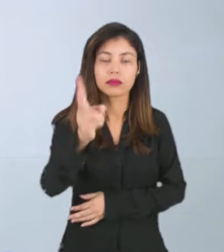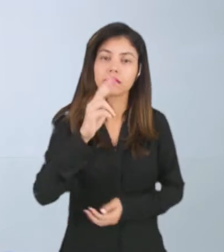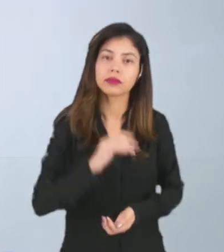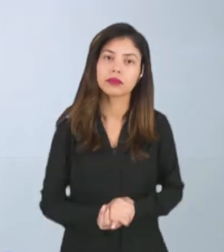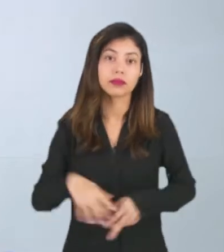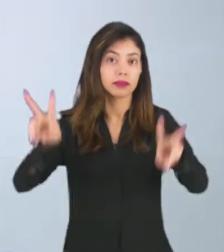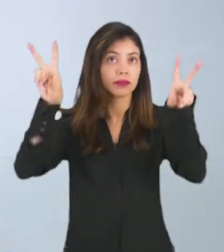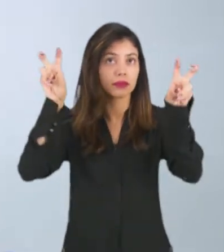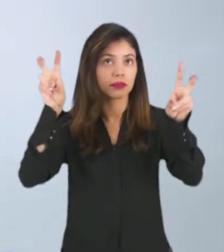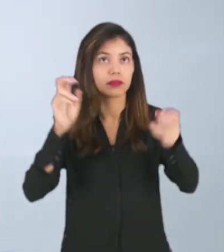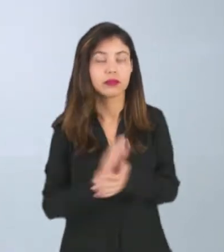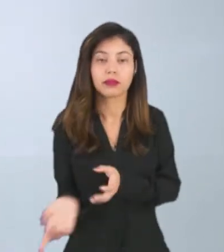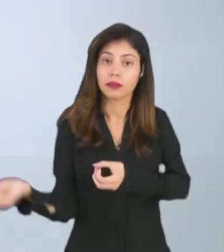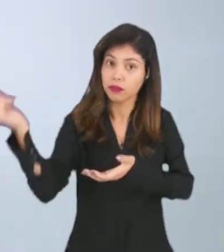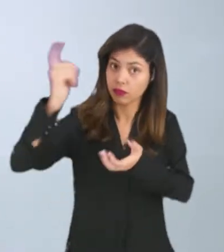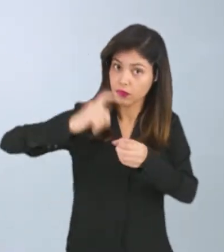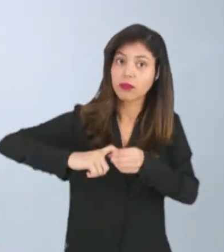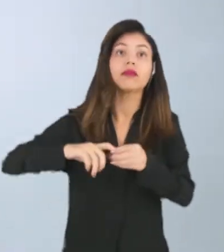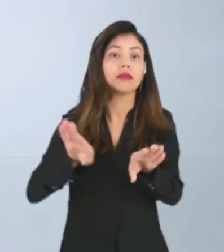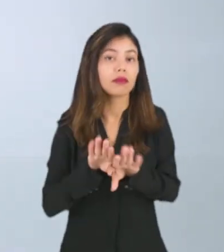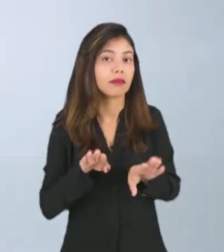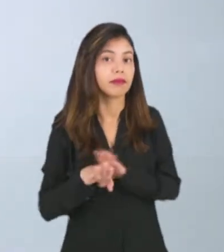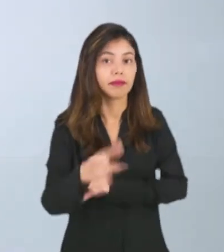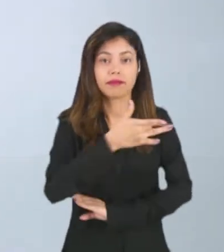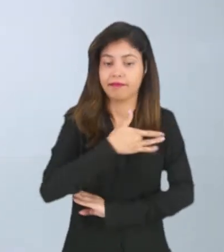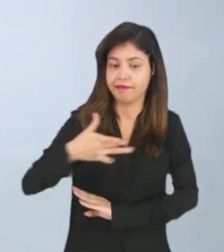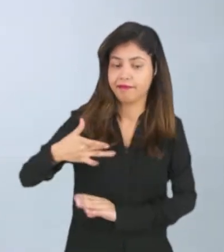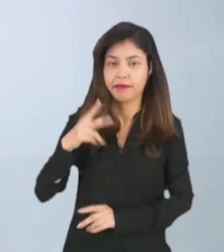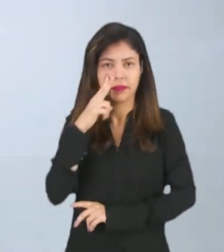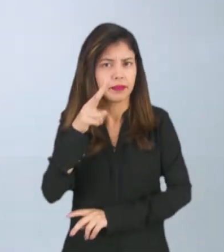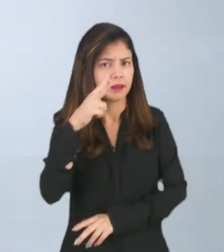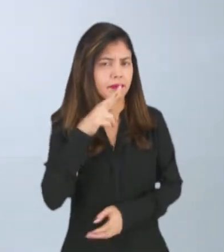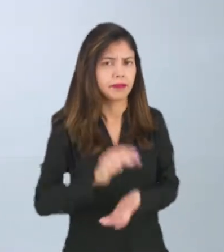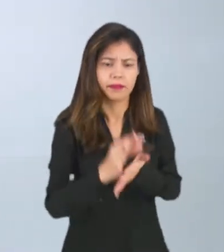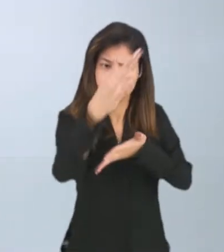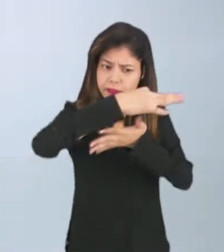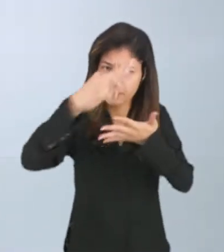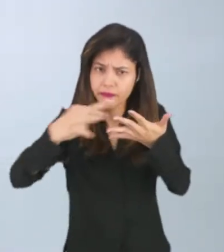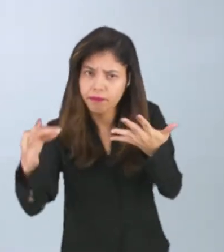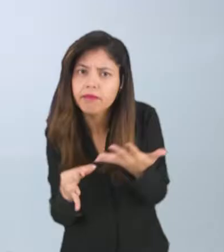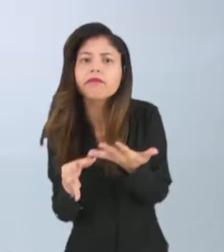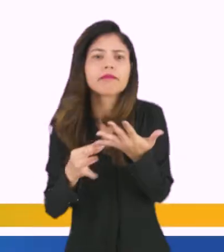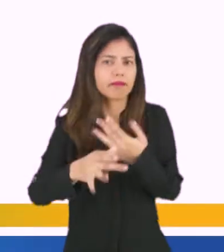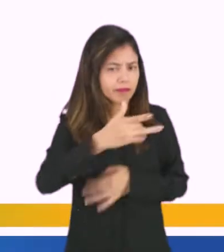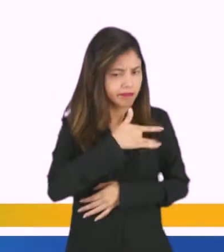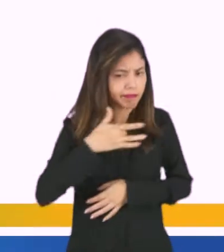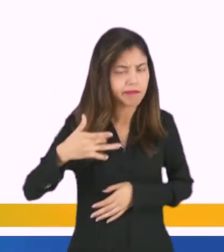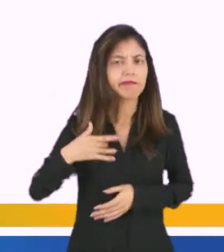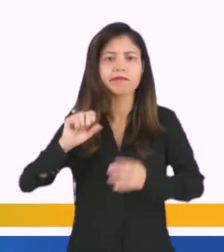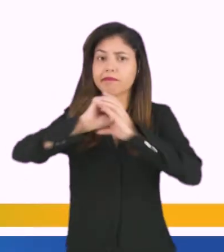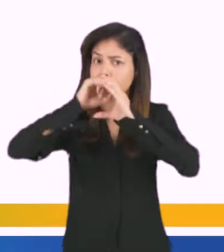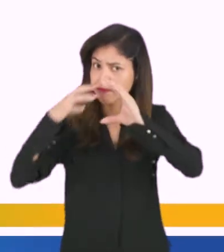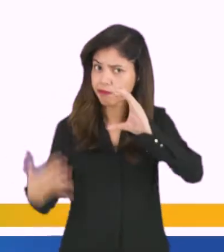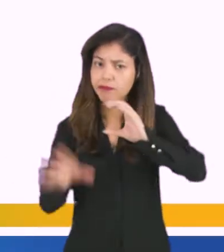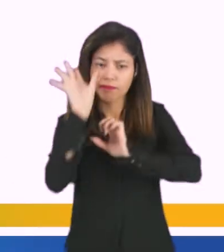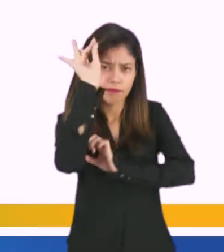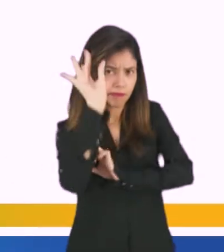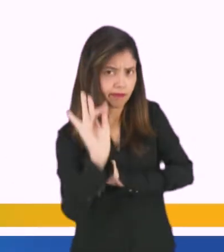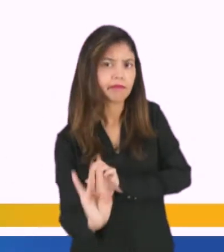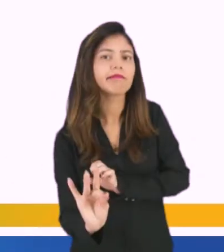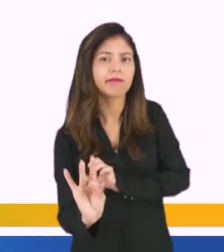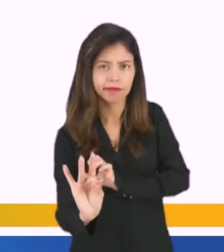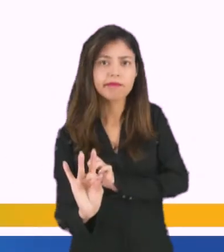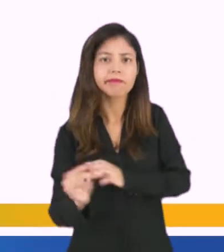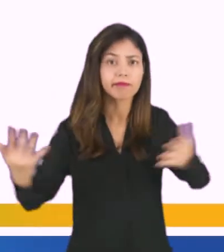com o nosso tema, voltado para a área de saúde. A gente viu os determinantes de saúde, a gente caracterizou esses